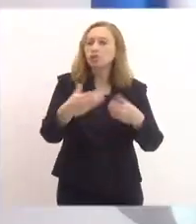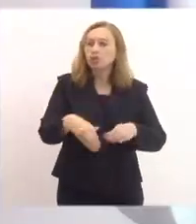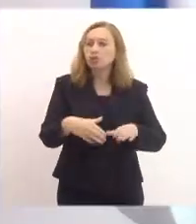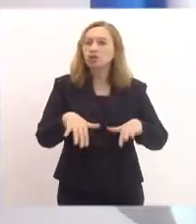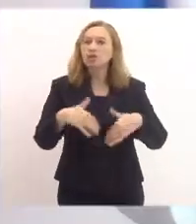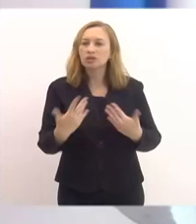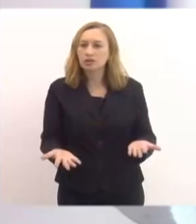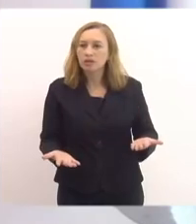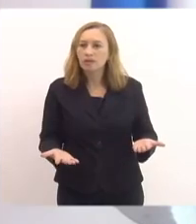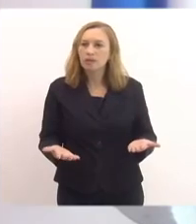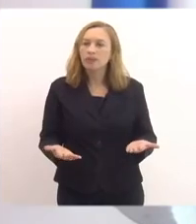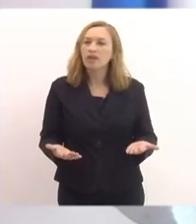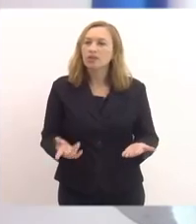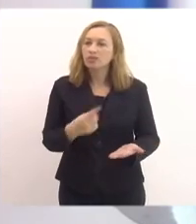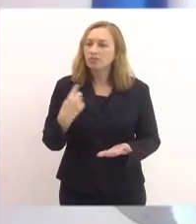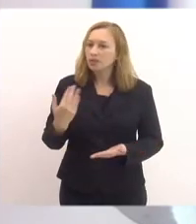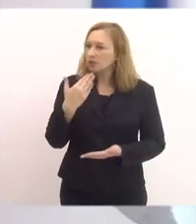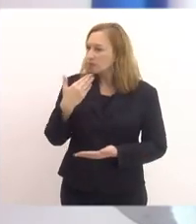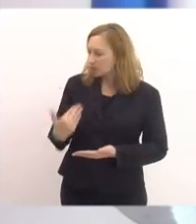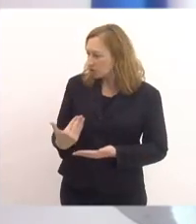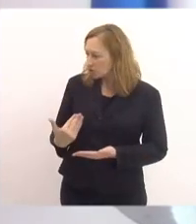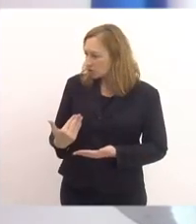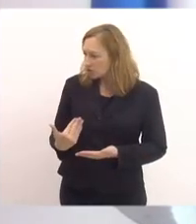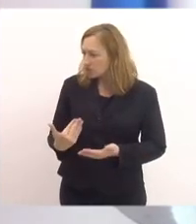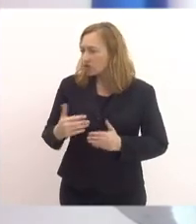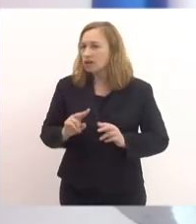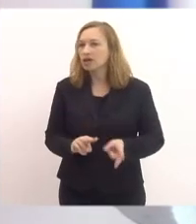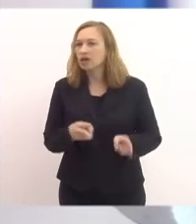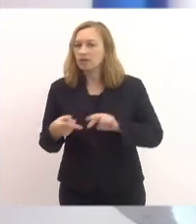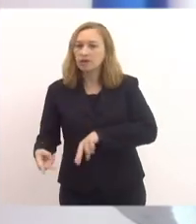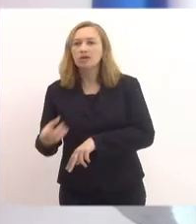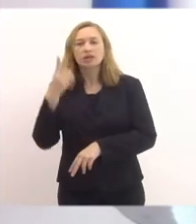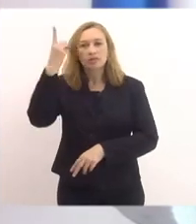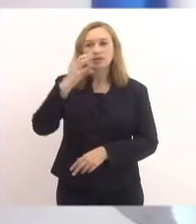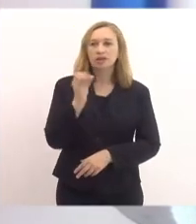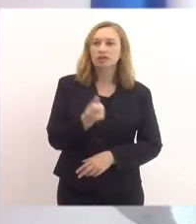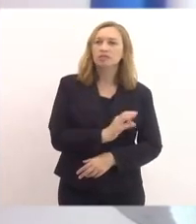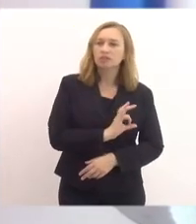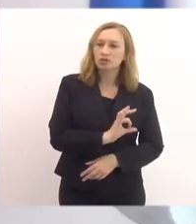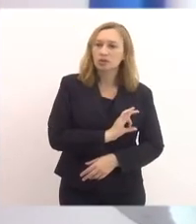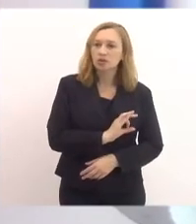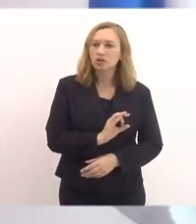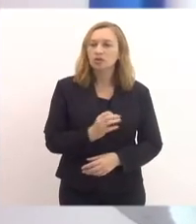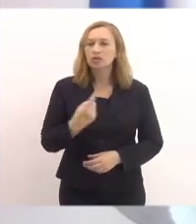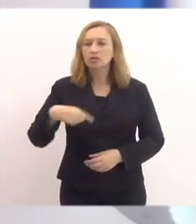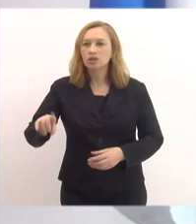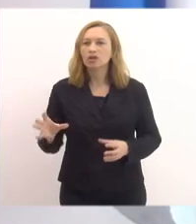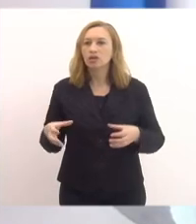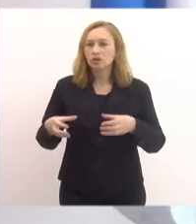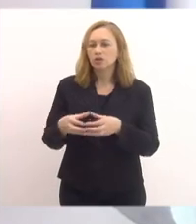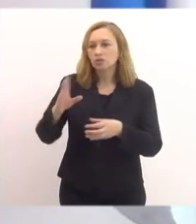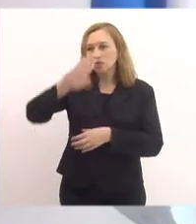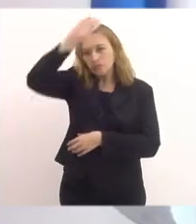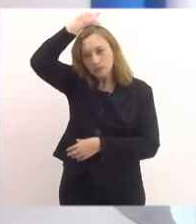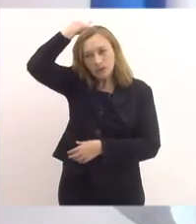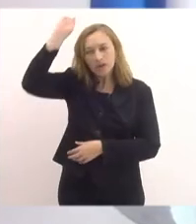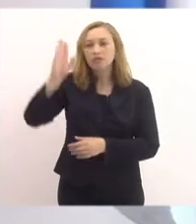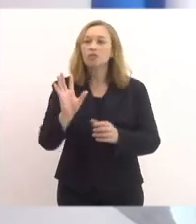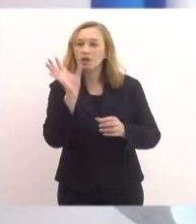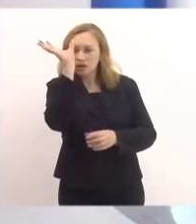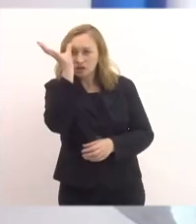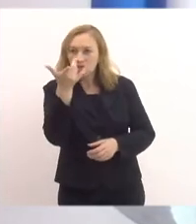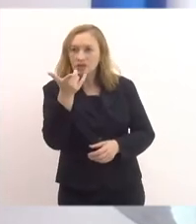Então, o nosso apelo aqui, muito bem encaminhado para a deputada Marta Rocha, é levar para o comando da força o seguinte: vamos resolver